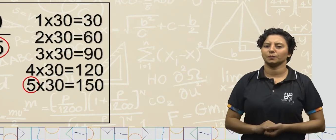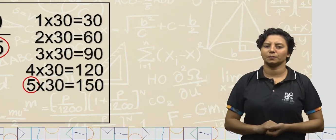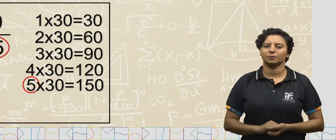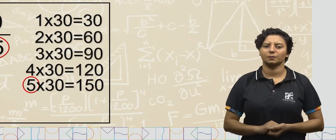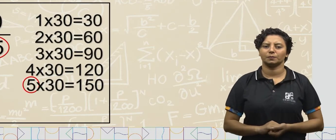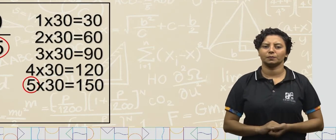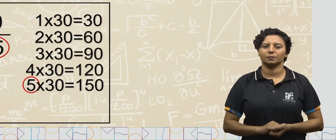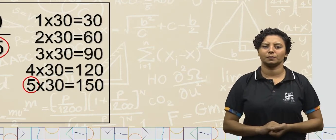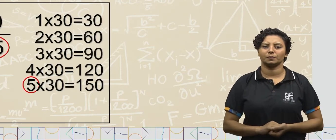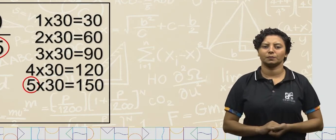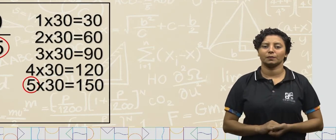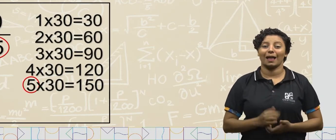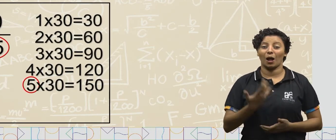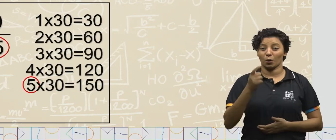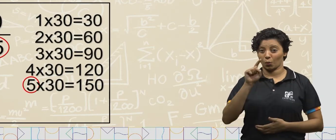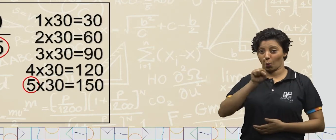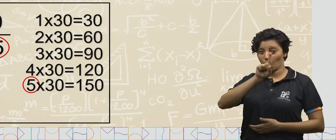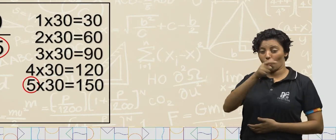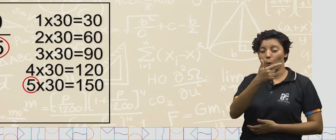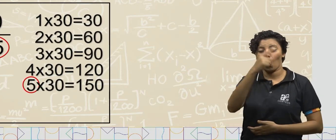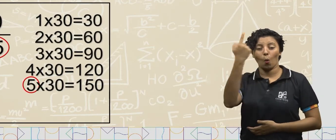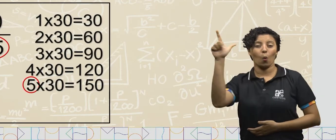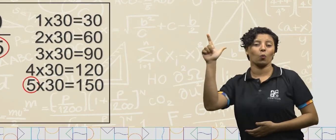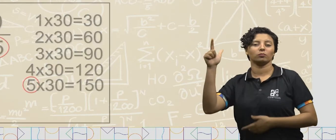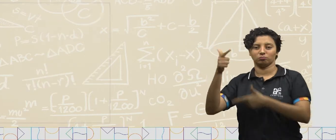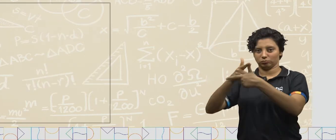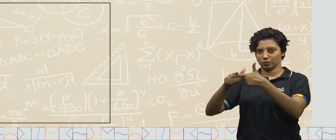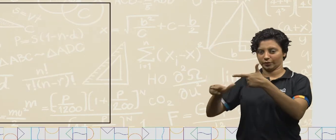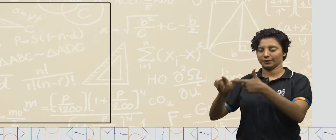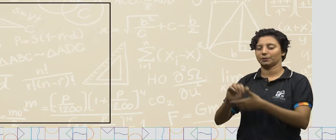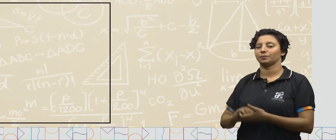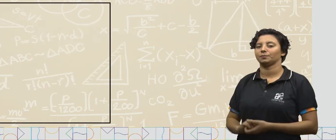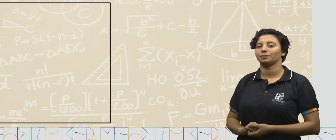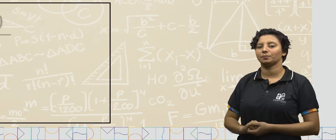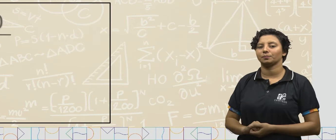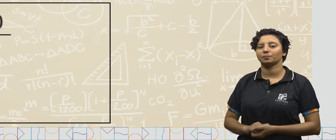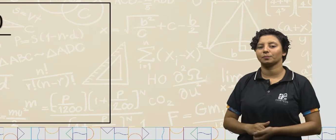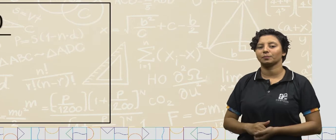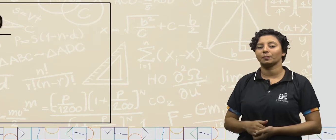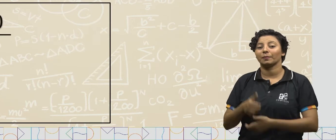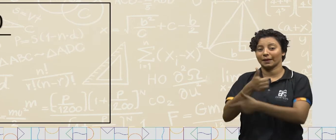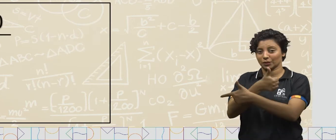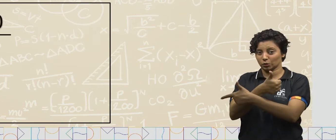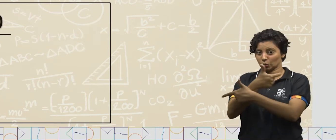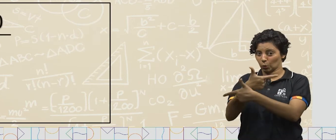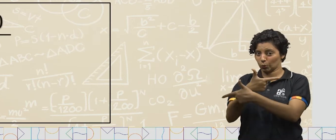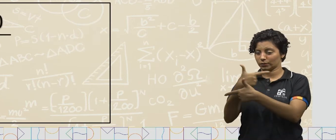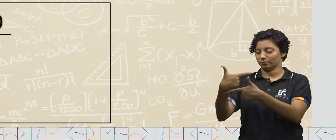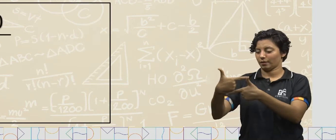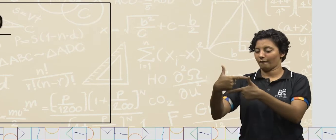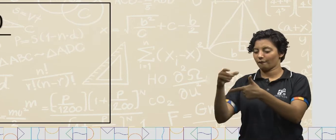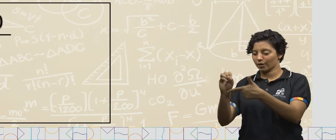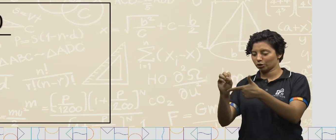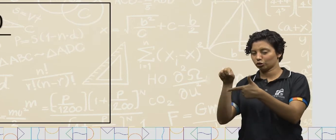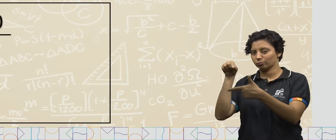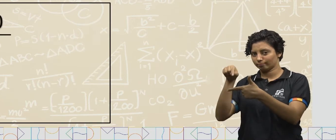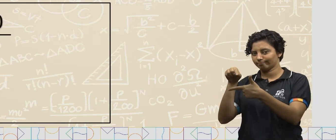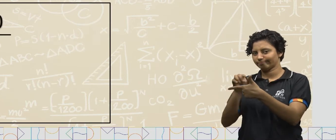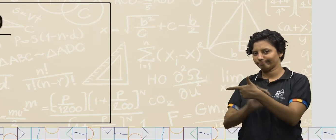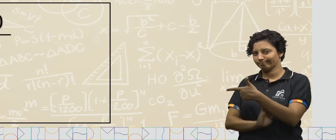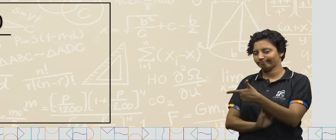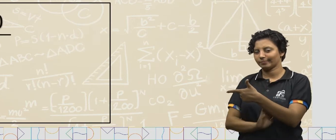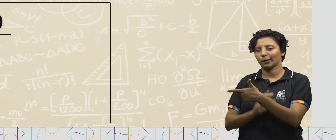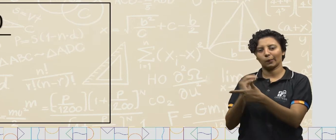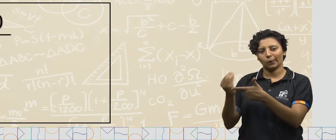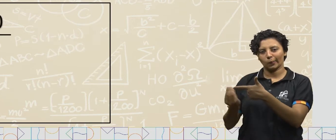0,5. Vamos lá para a nossa próxima divisão. 12 dividido por 20.